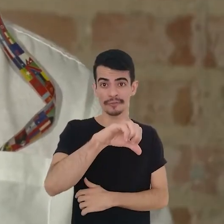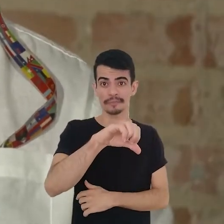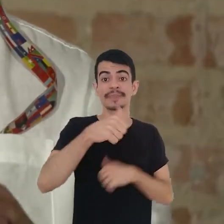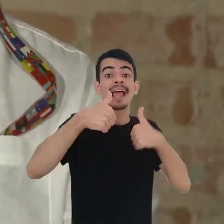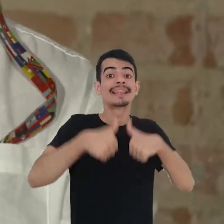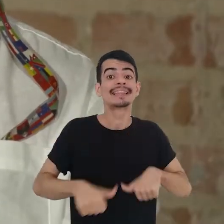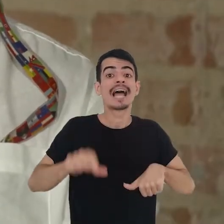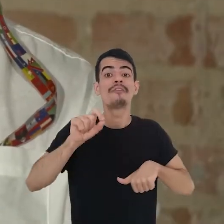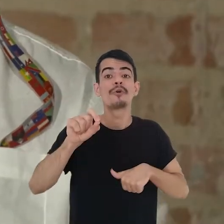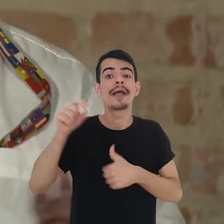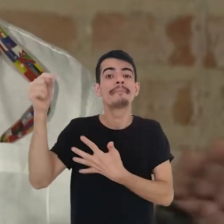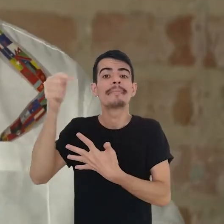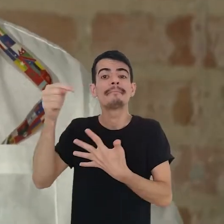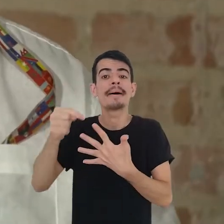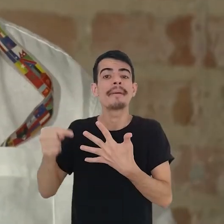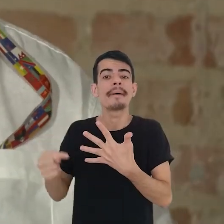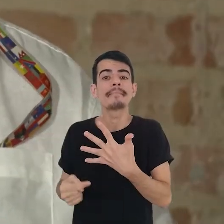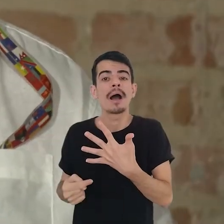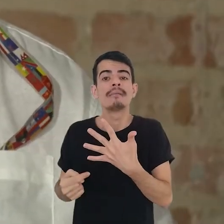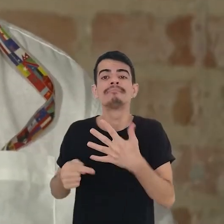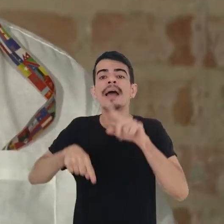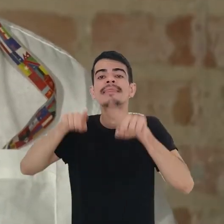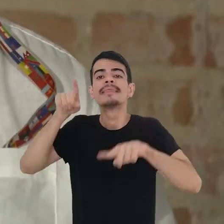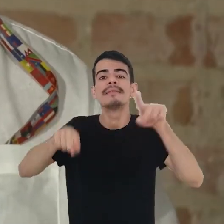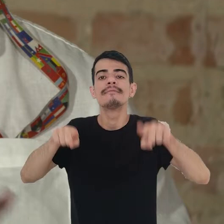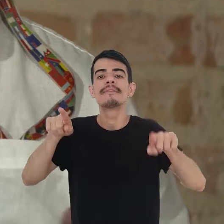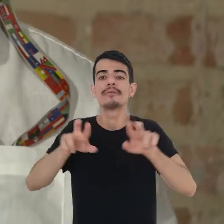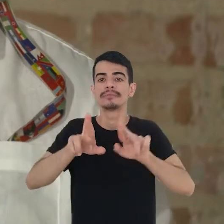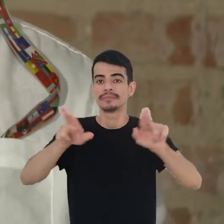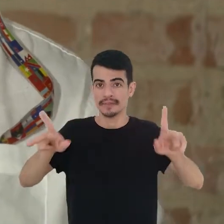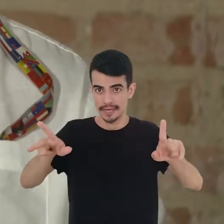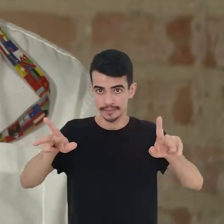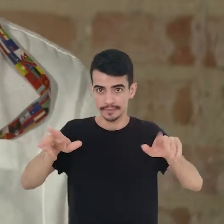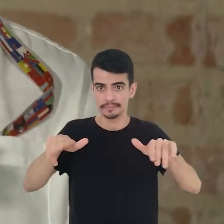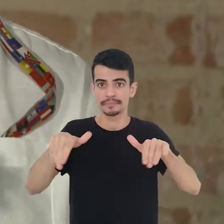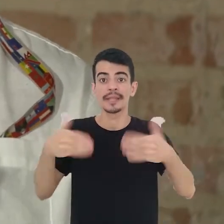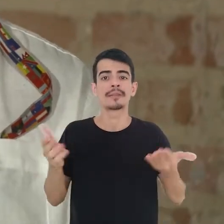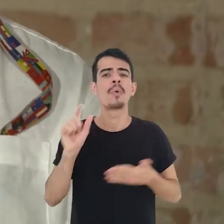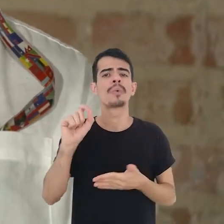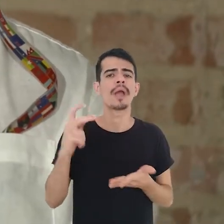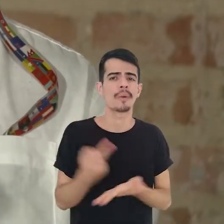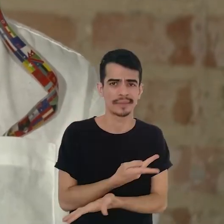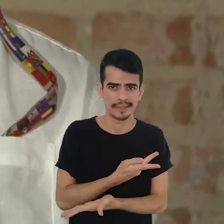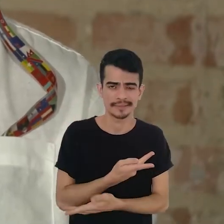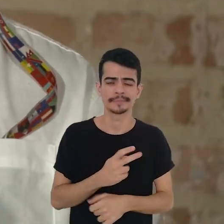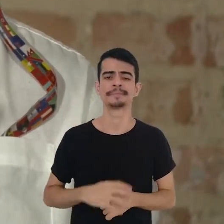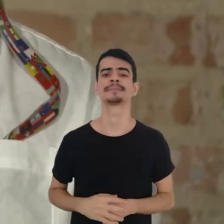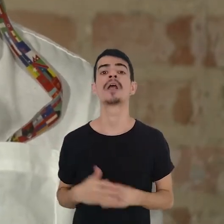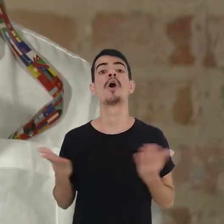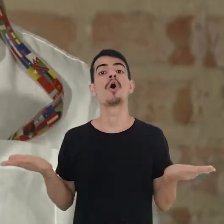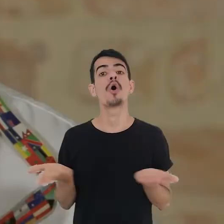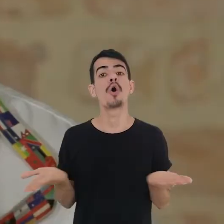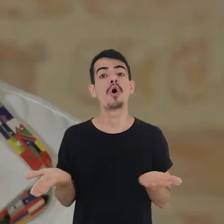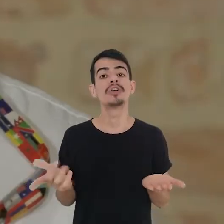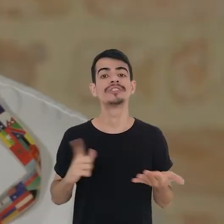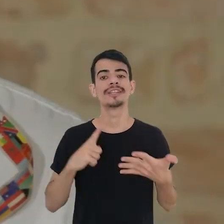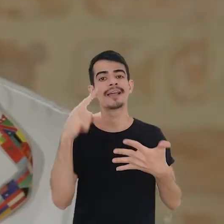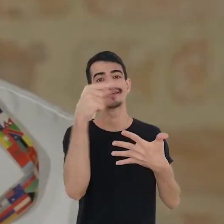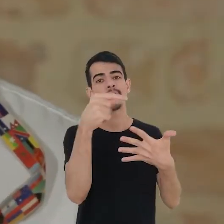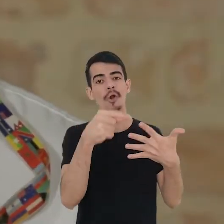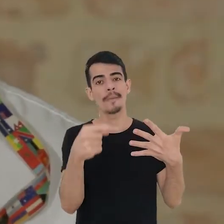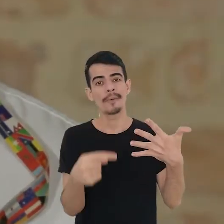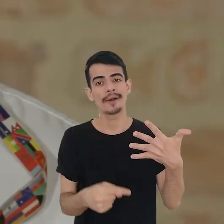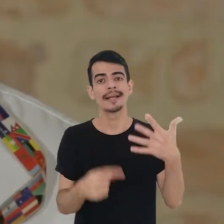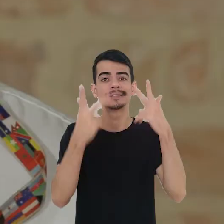naturais eles estavam num outro patamar. Então, o que acontece é que hoje nós temos vários